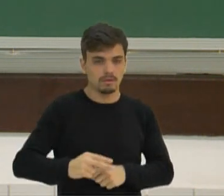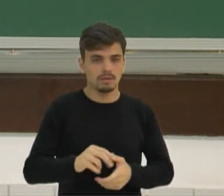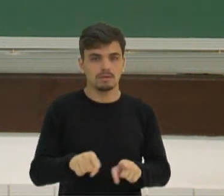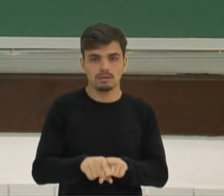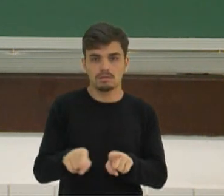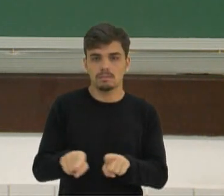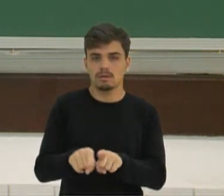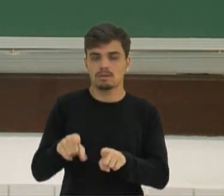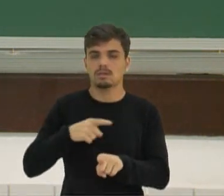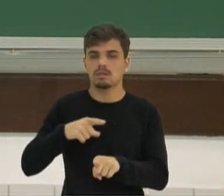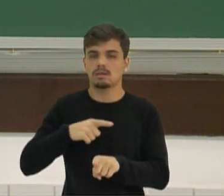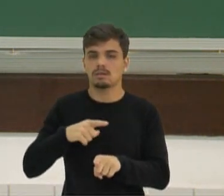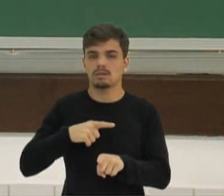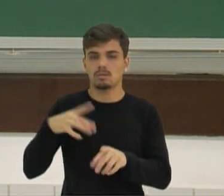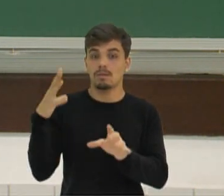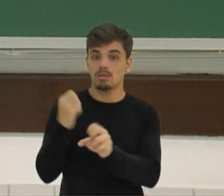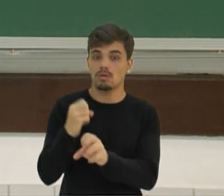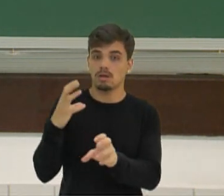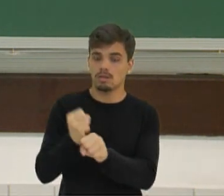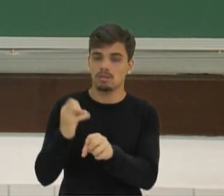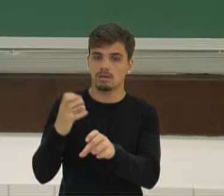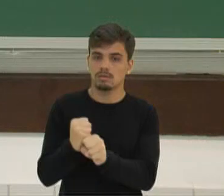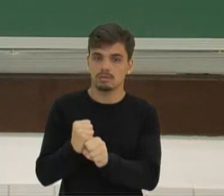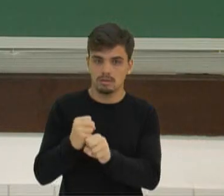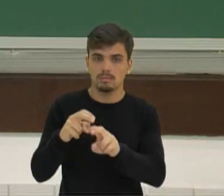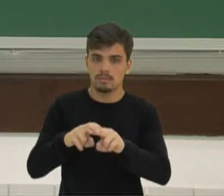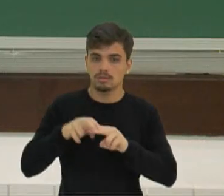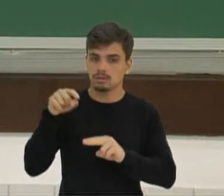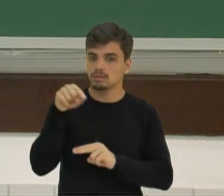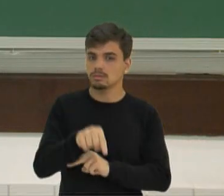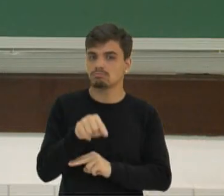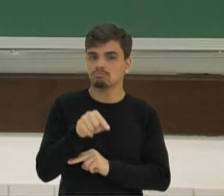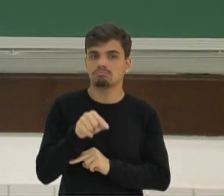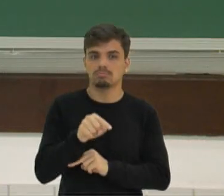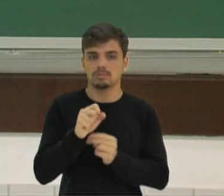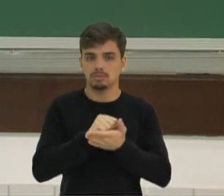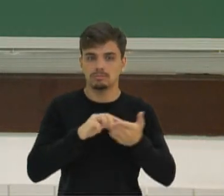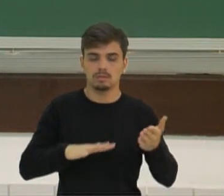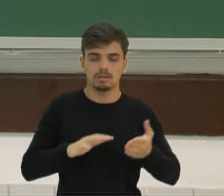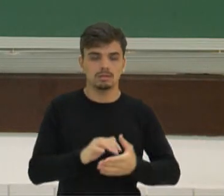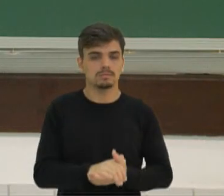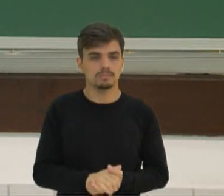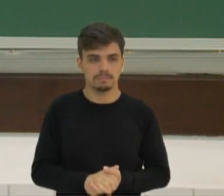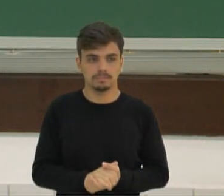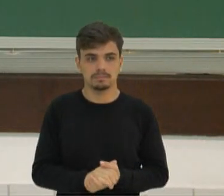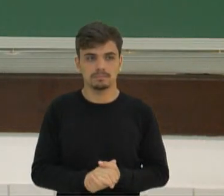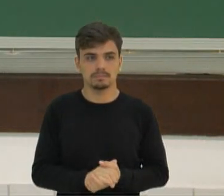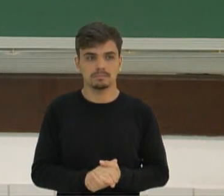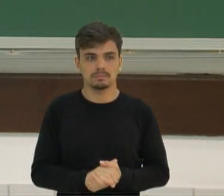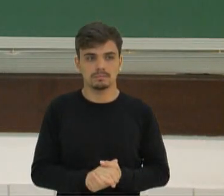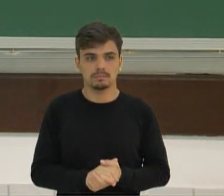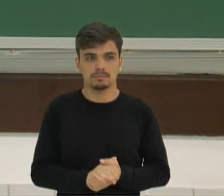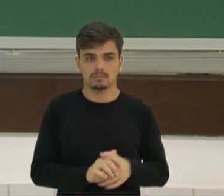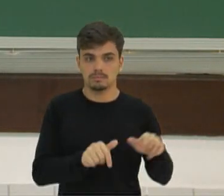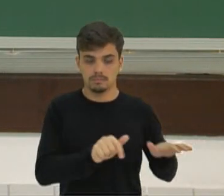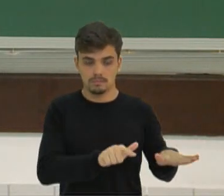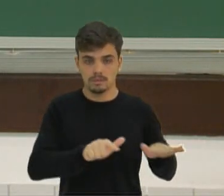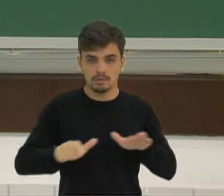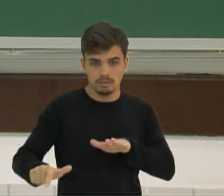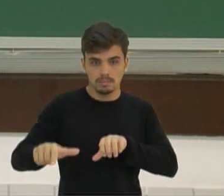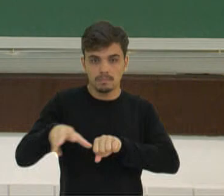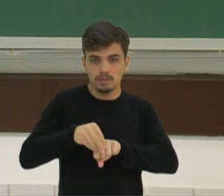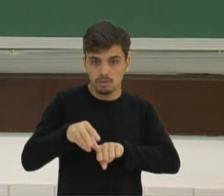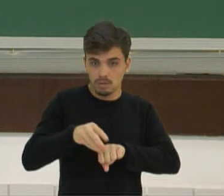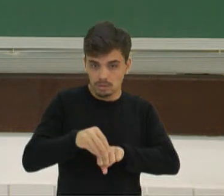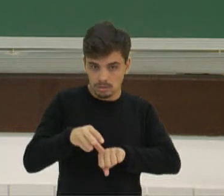ver, e vocês vão receber uma nota por essa atividade. Vamos ver então? Semana del